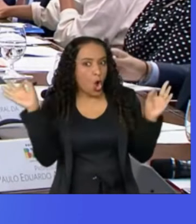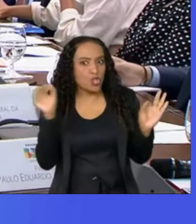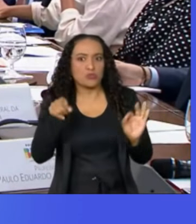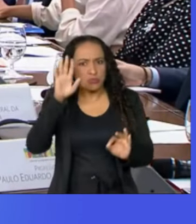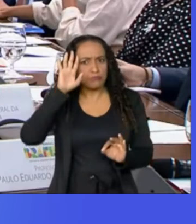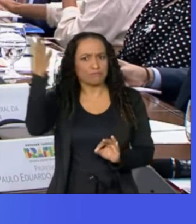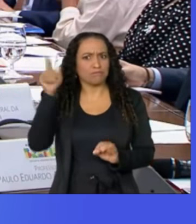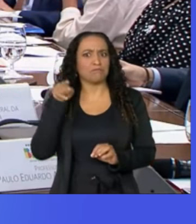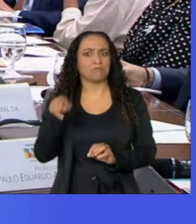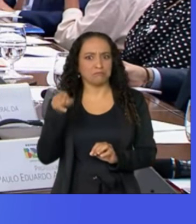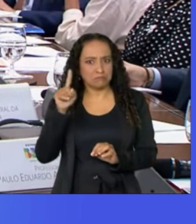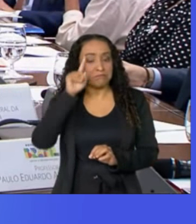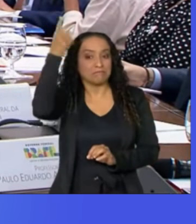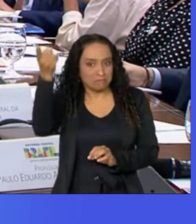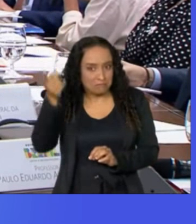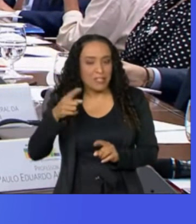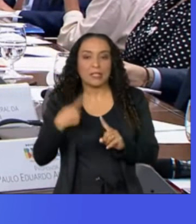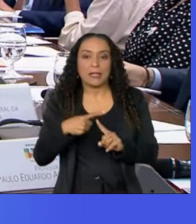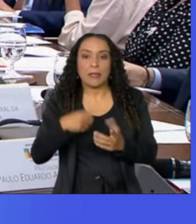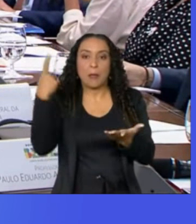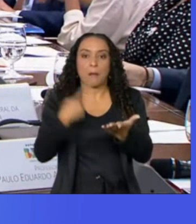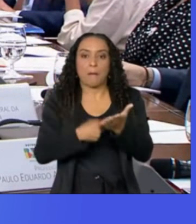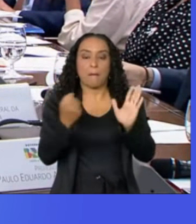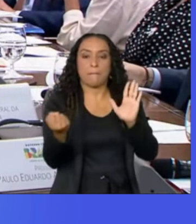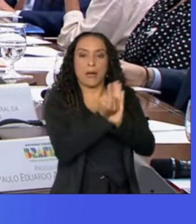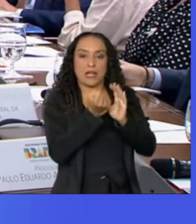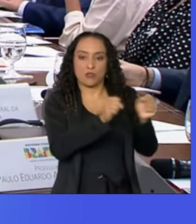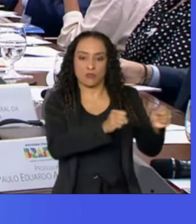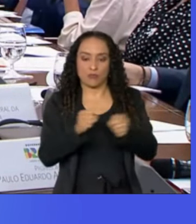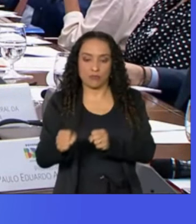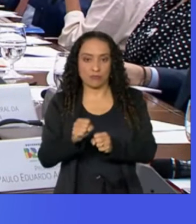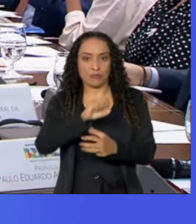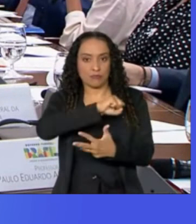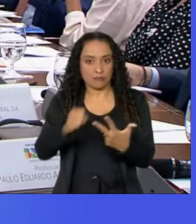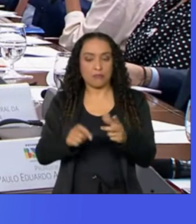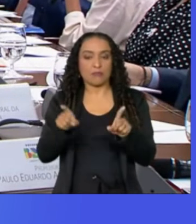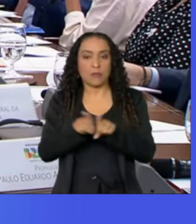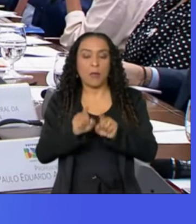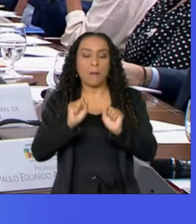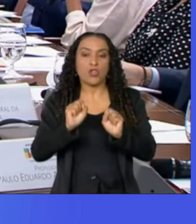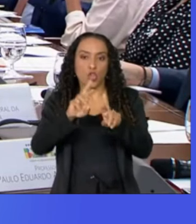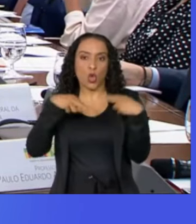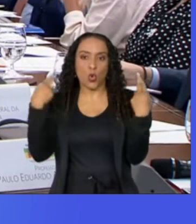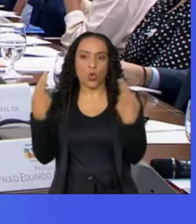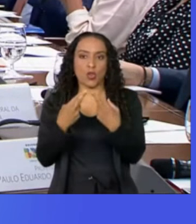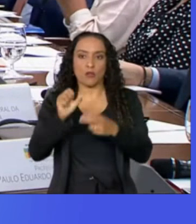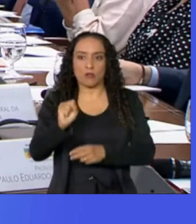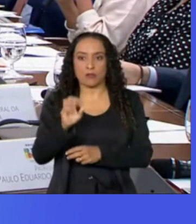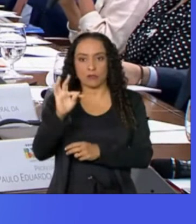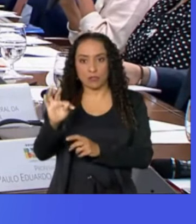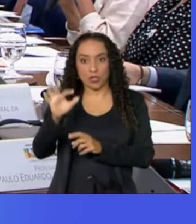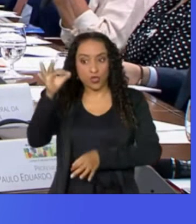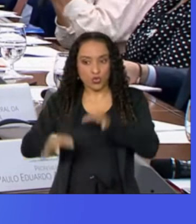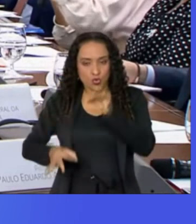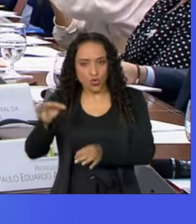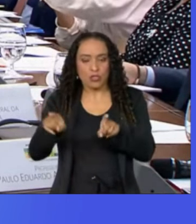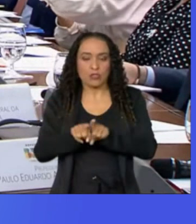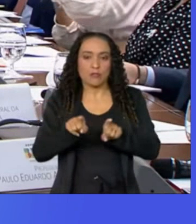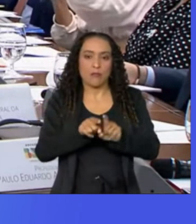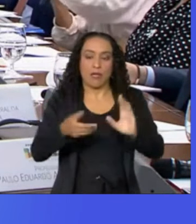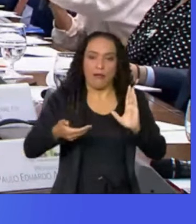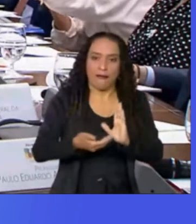porque nós temos o pacto com os poderes nós vamos poder reunir o Superior Tribunal de Justiça a câmara